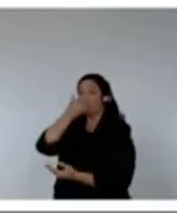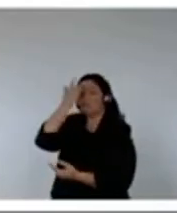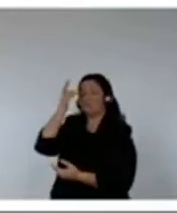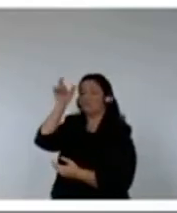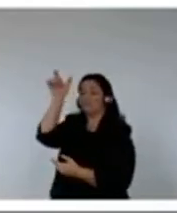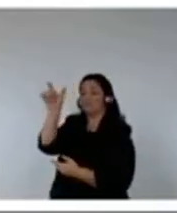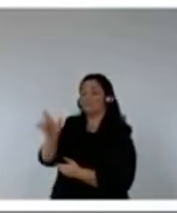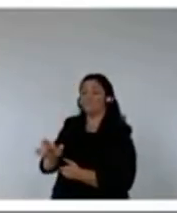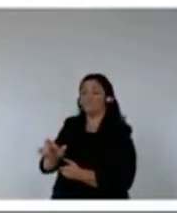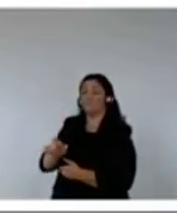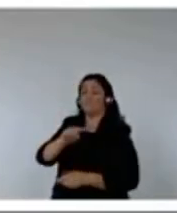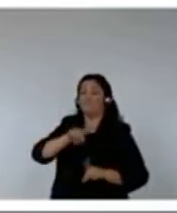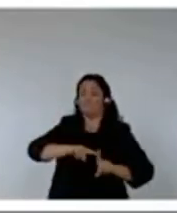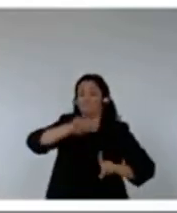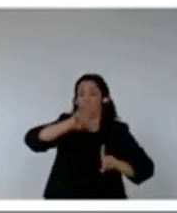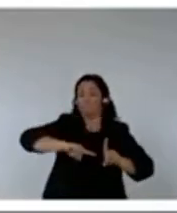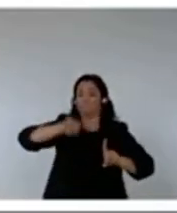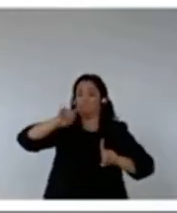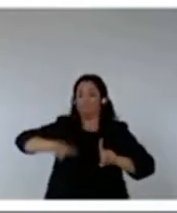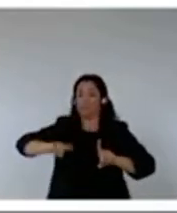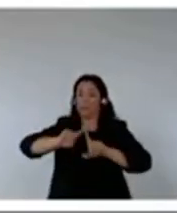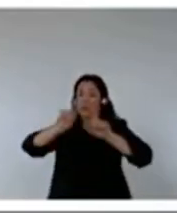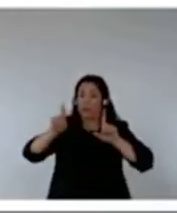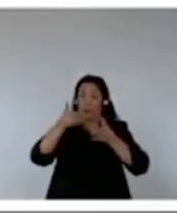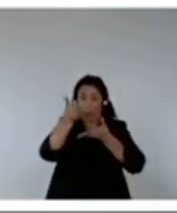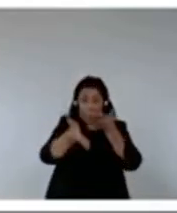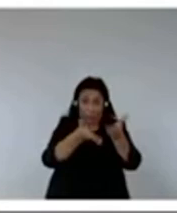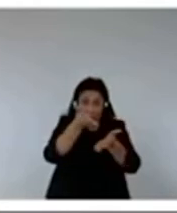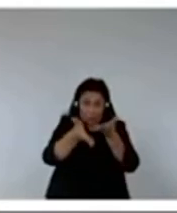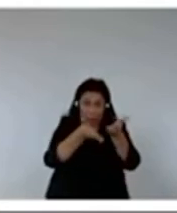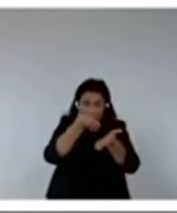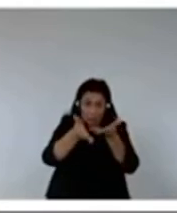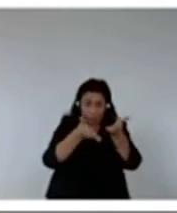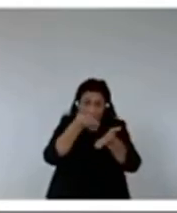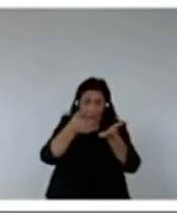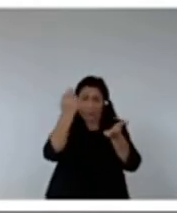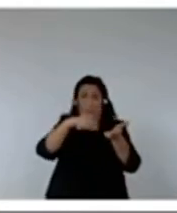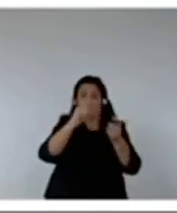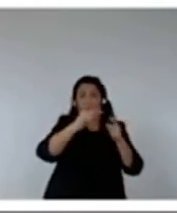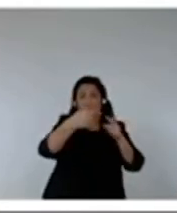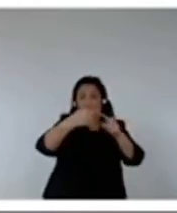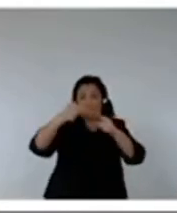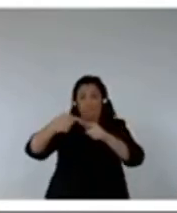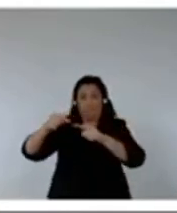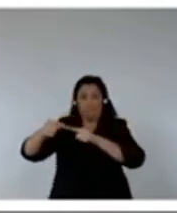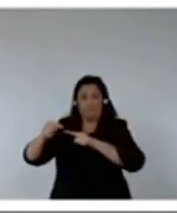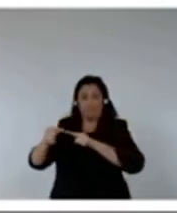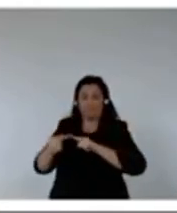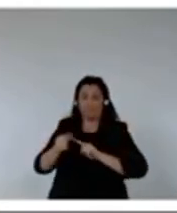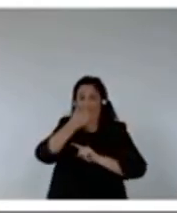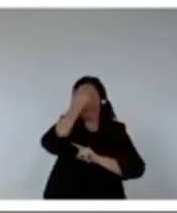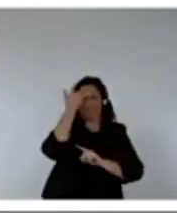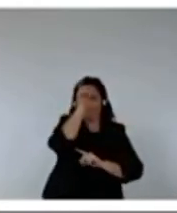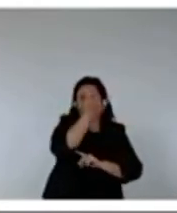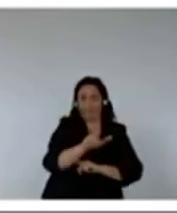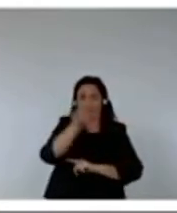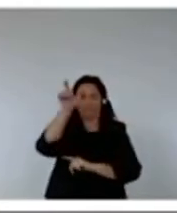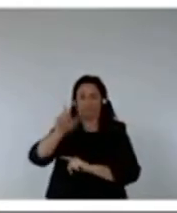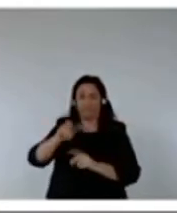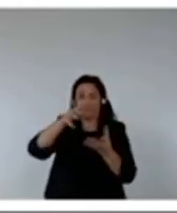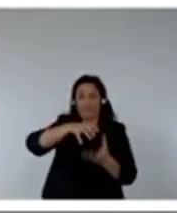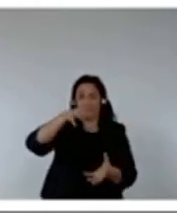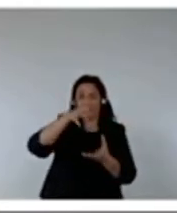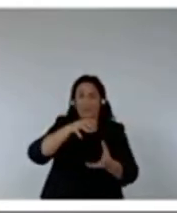essas alterações. Então, o tratamento para esses vários idosos talvez seja diferente mesmo. Tratar